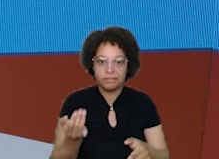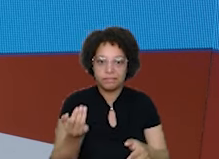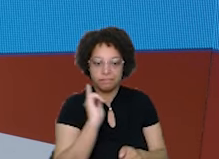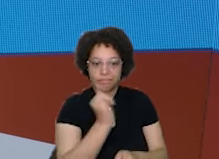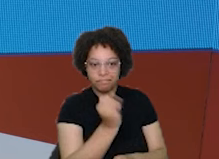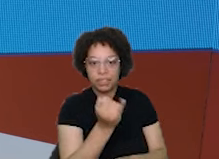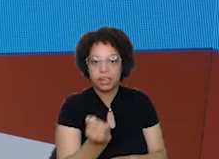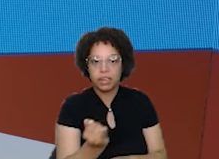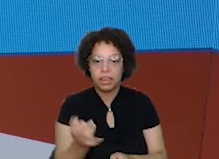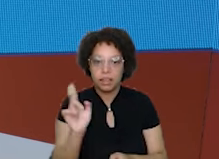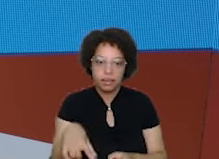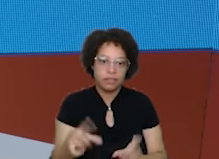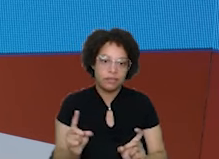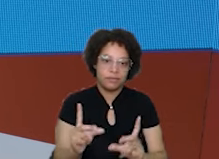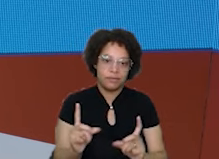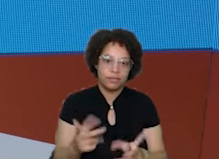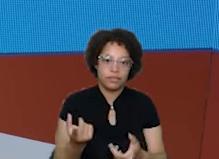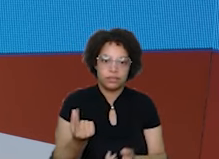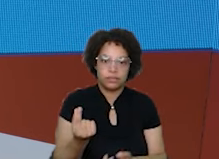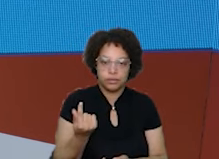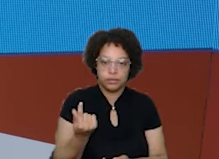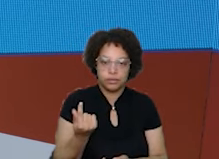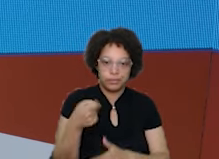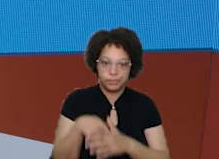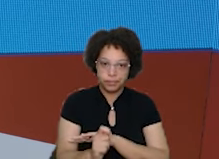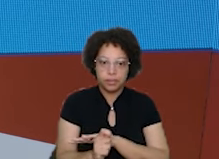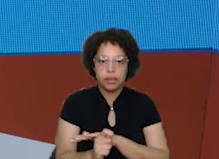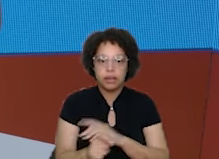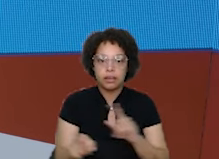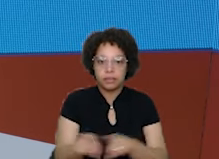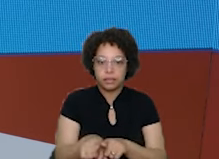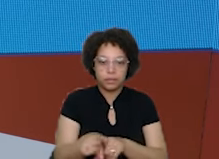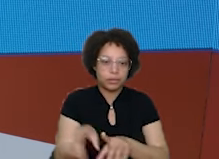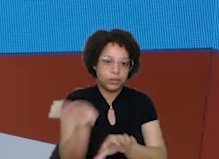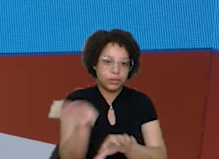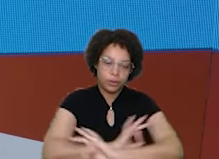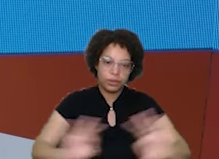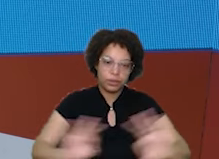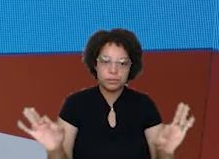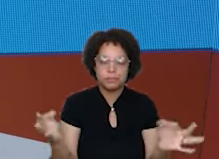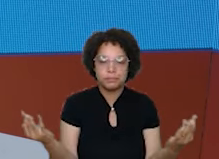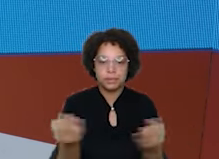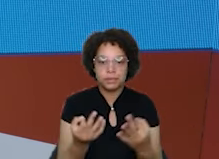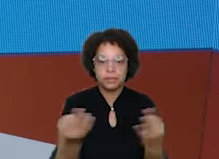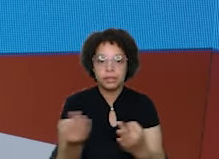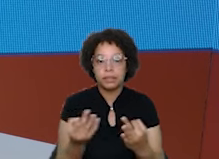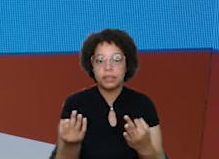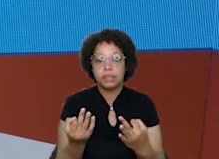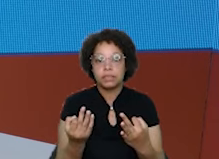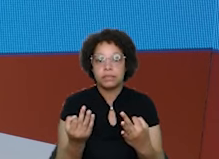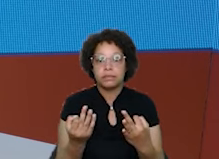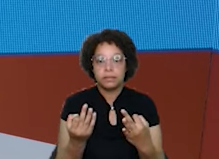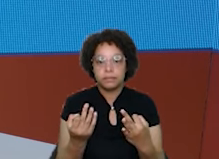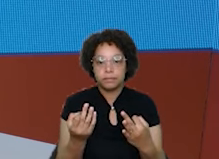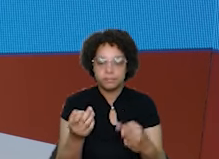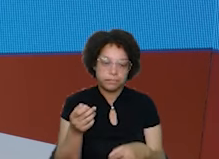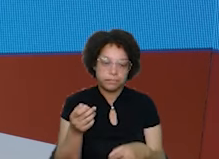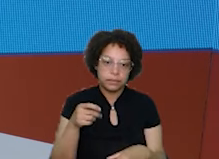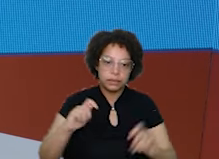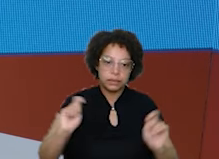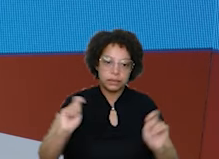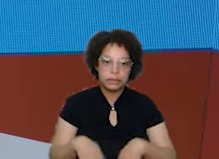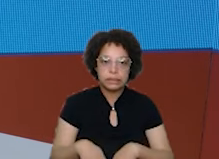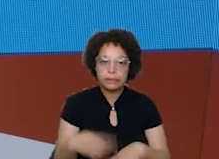é dinheiro que entrou e tal também é ótimo com certeza afinal de contas eh é para isso que funciona um negócio né para ser